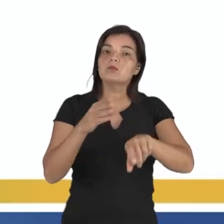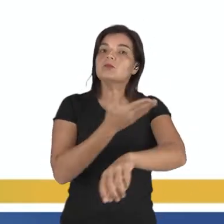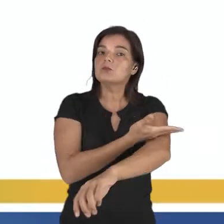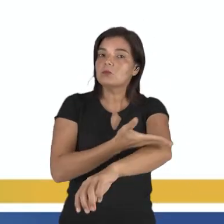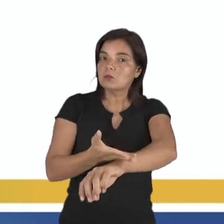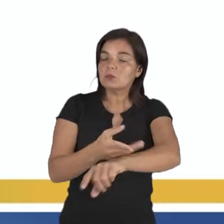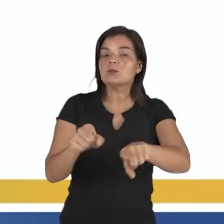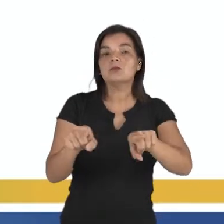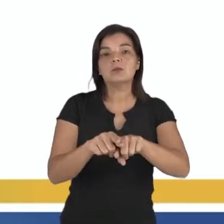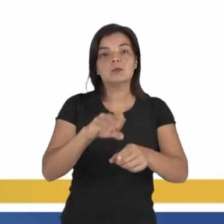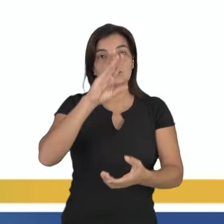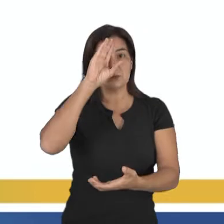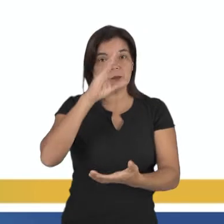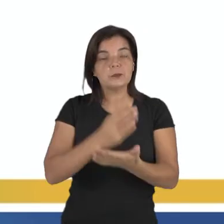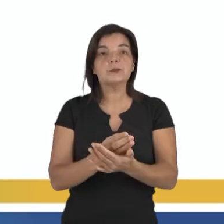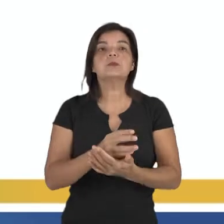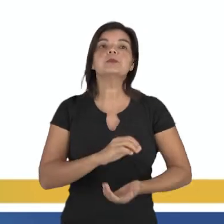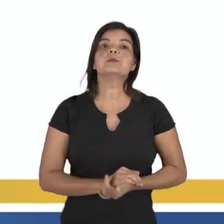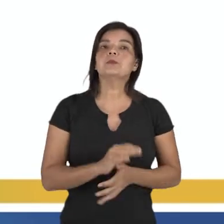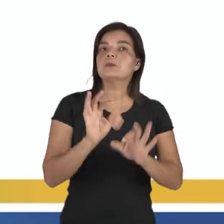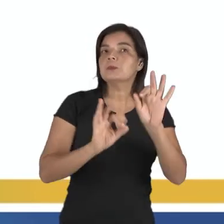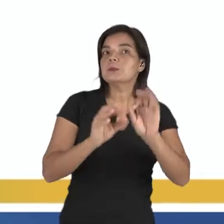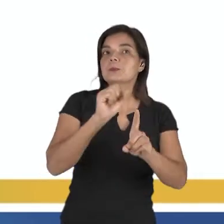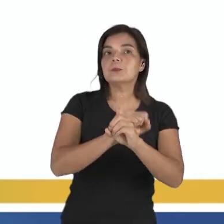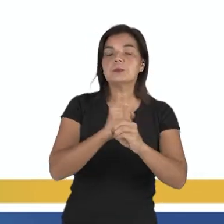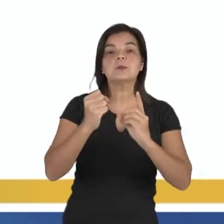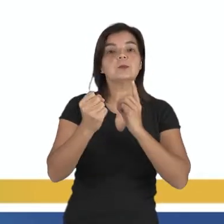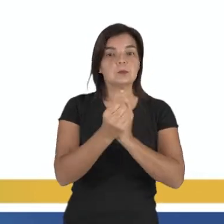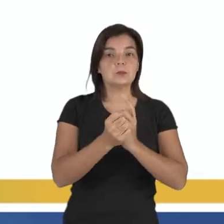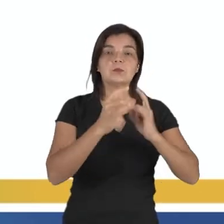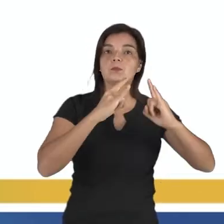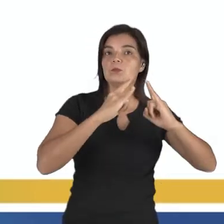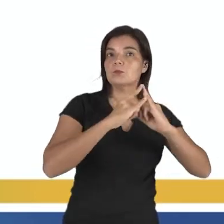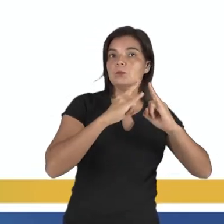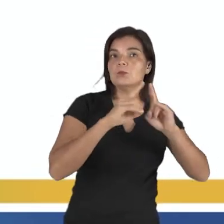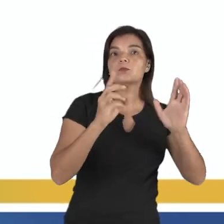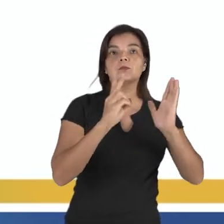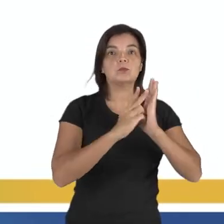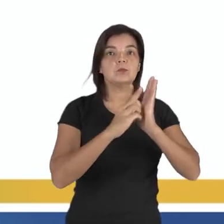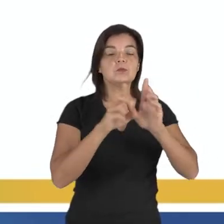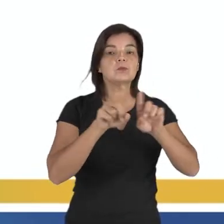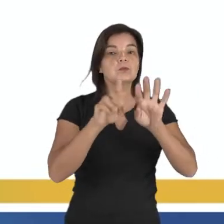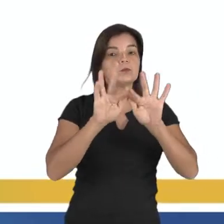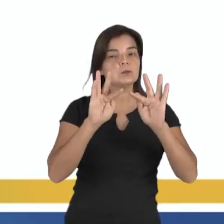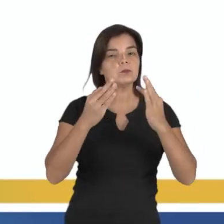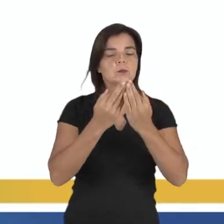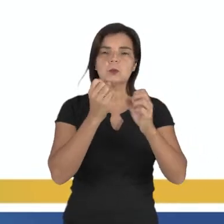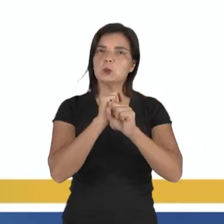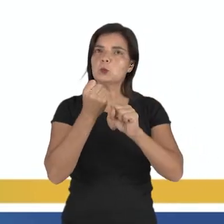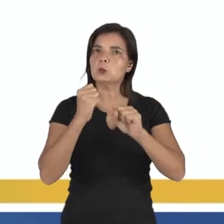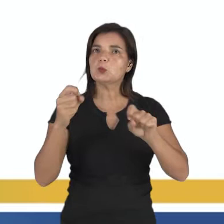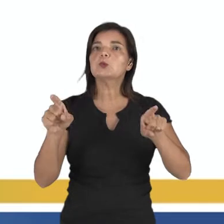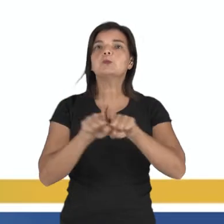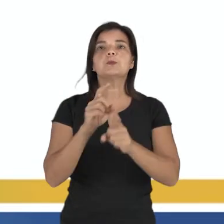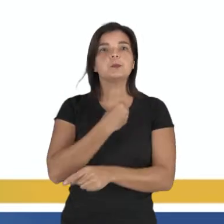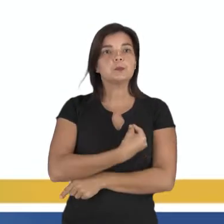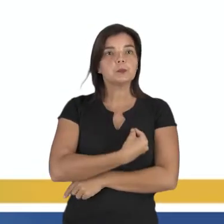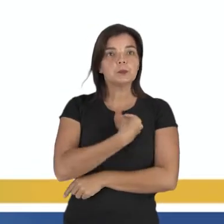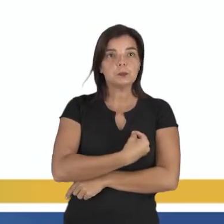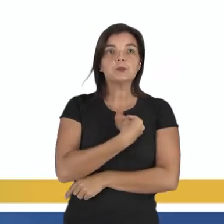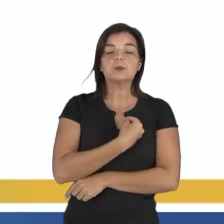de crenças, enfim. A organização social das tribos baseava-se em famílias extensas, que